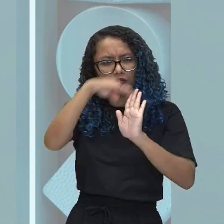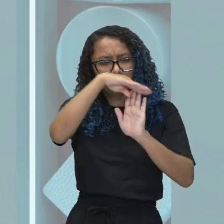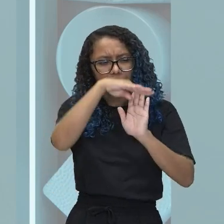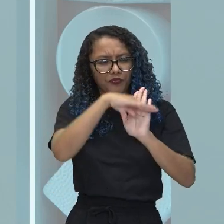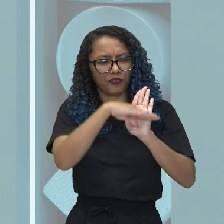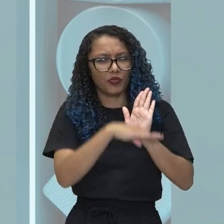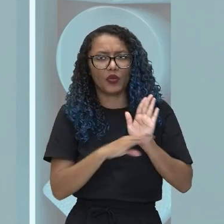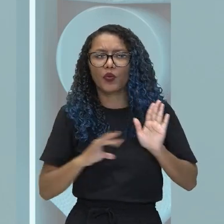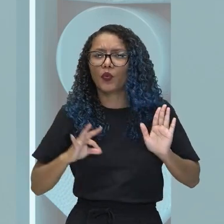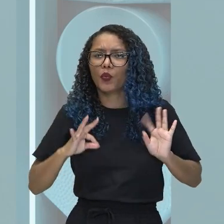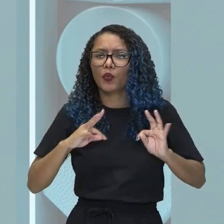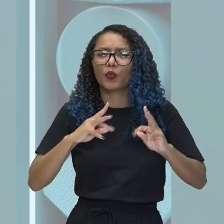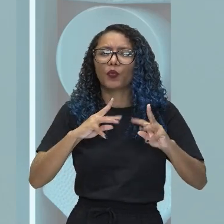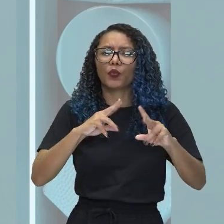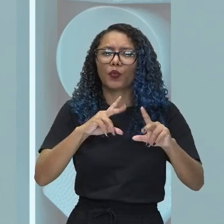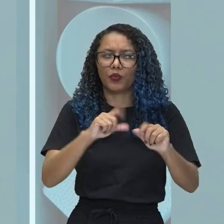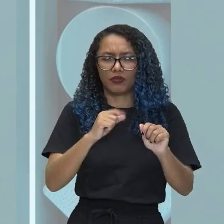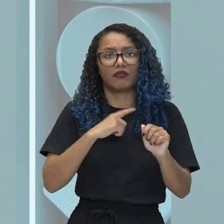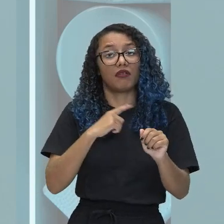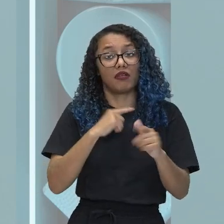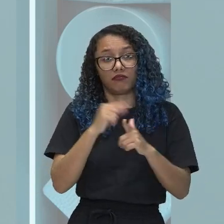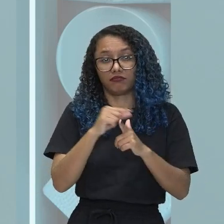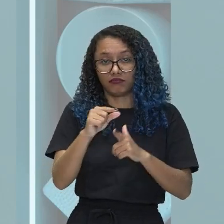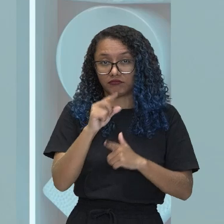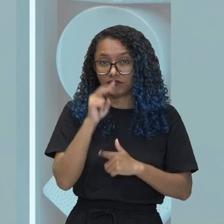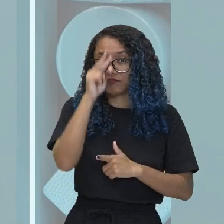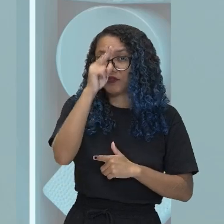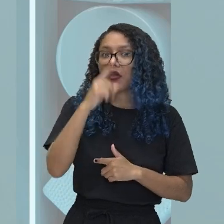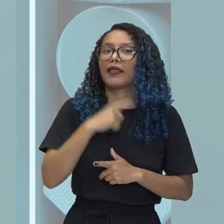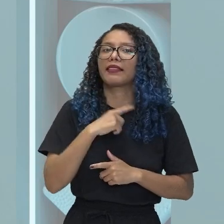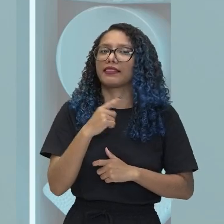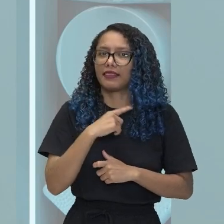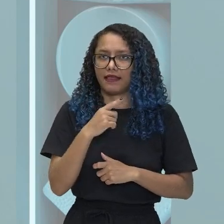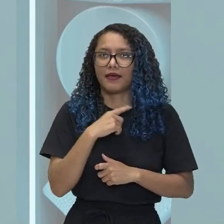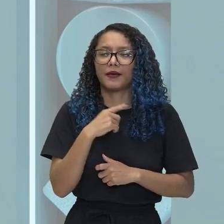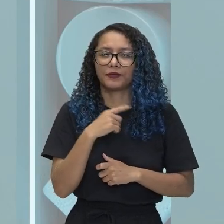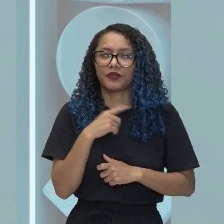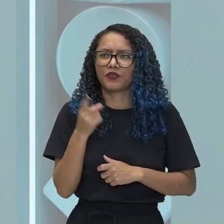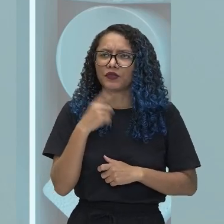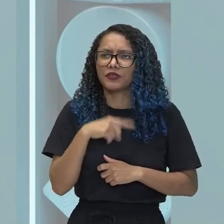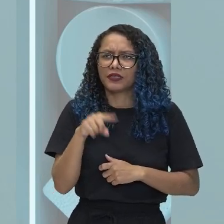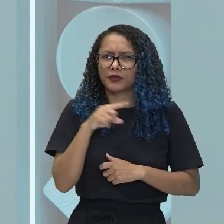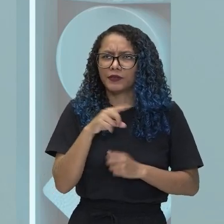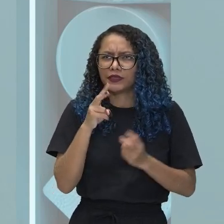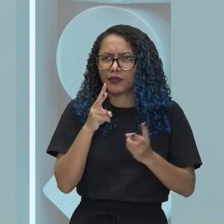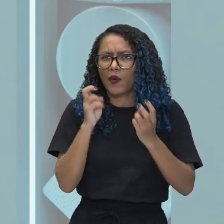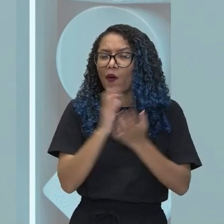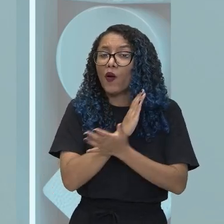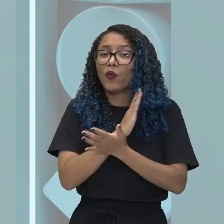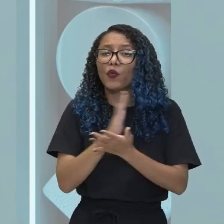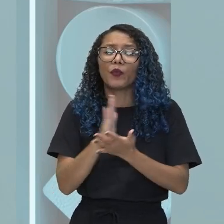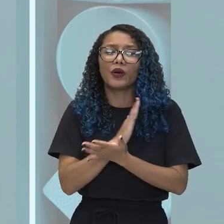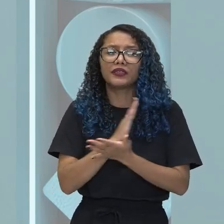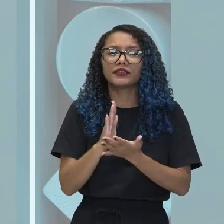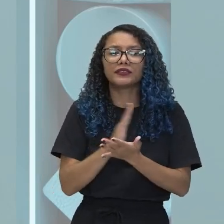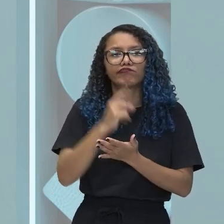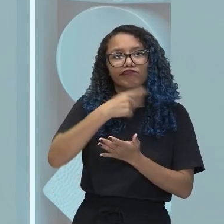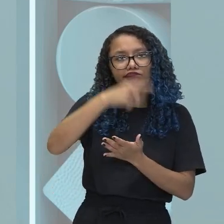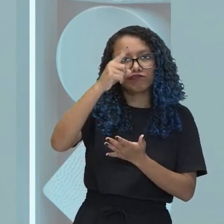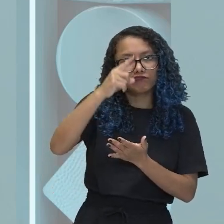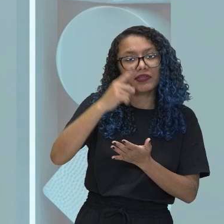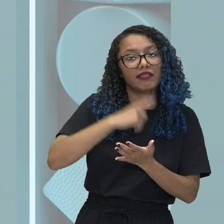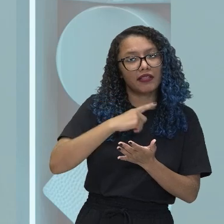todas elas apresentam uma sílaba tônica E aí como bem vocês perceberam algumas acentuadas